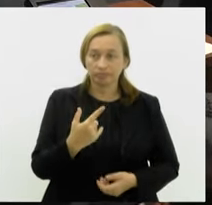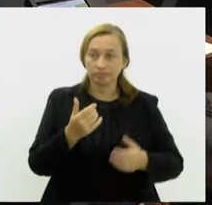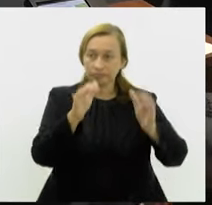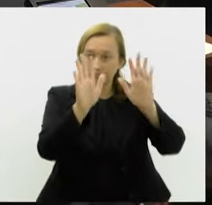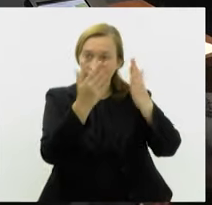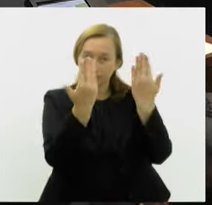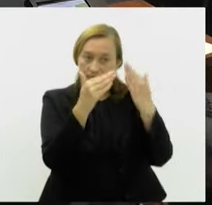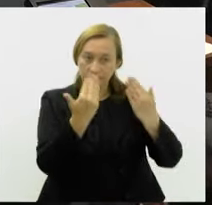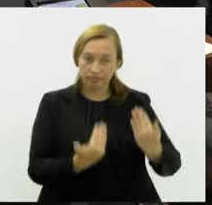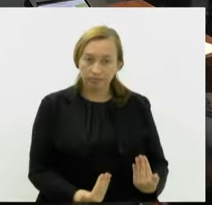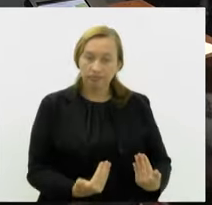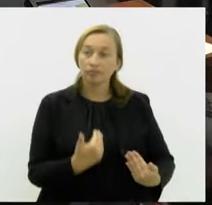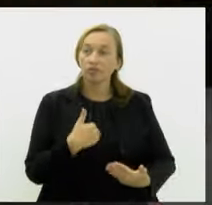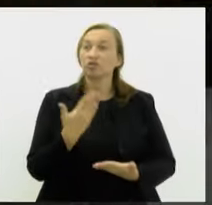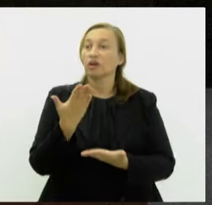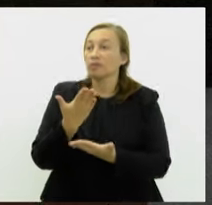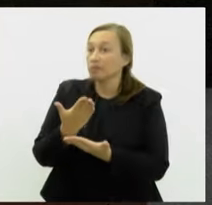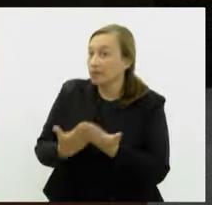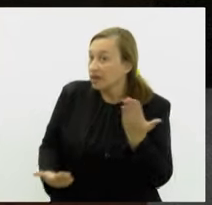fui derrotado